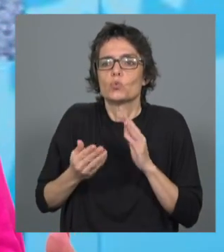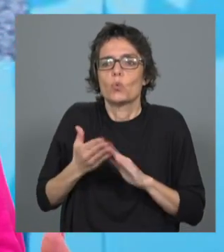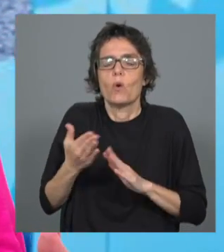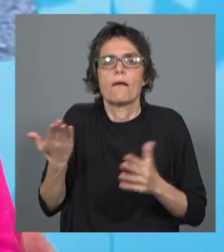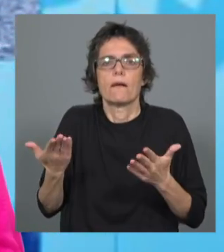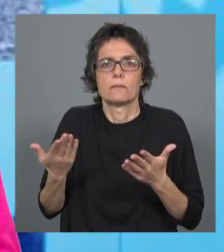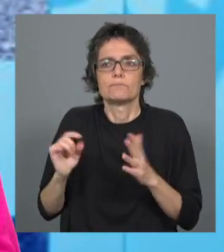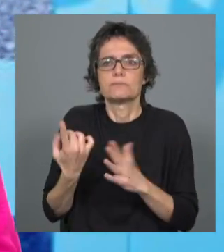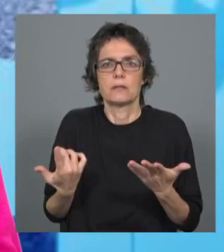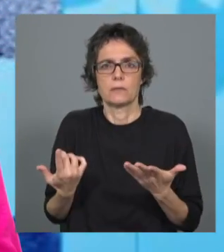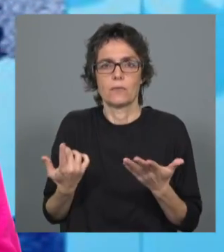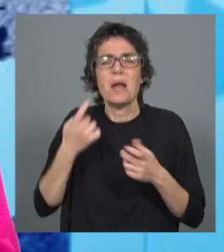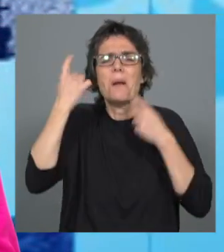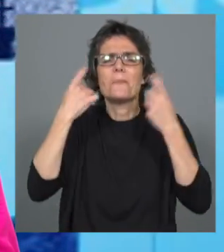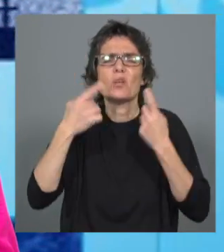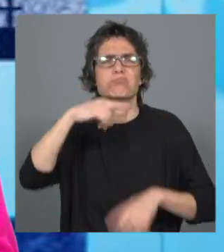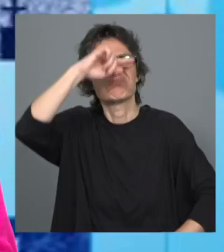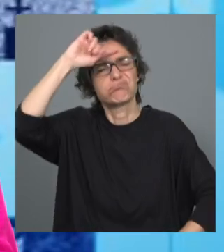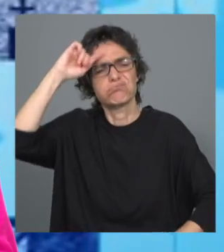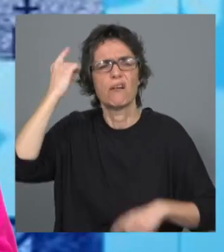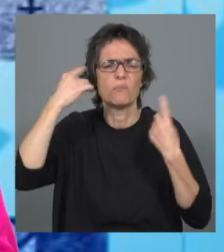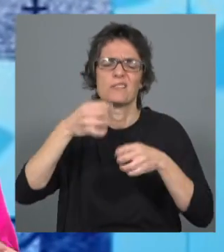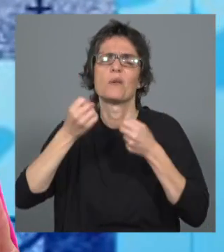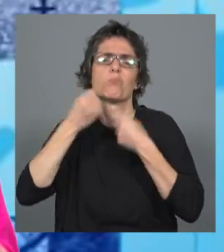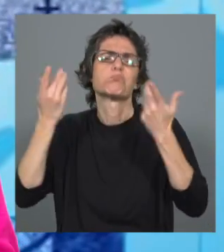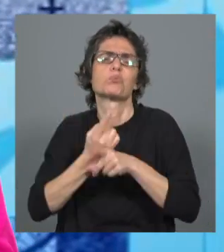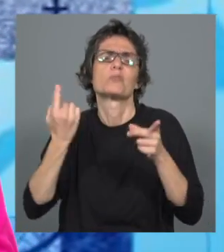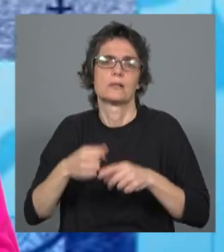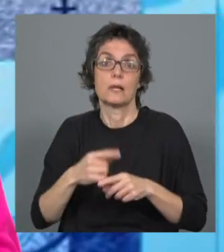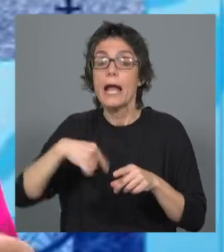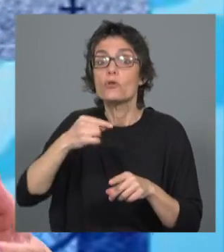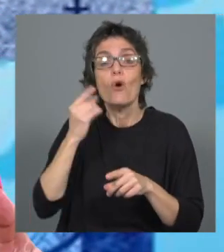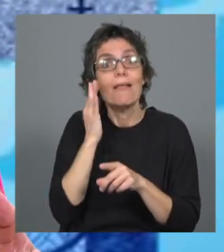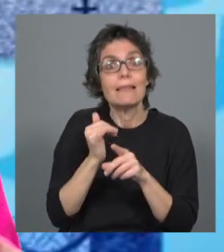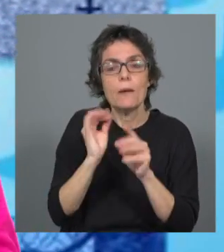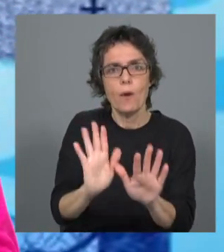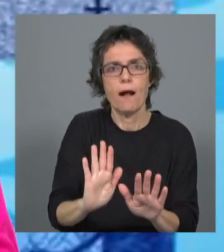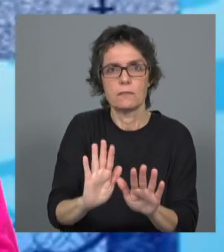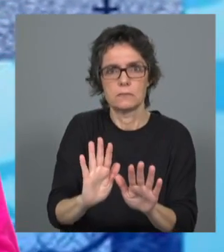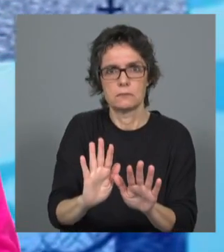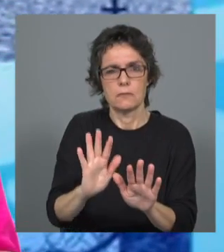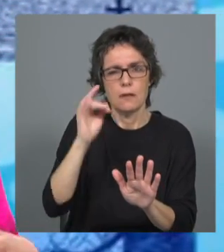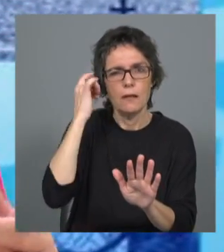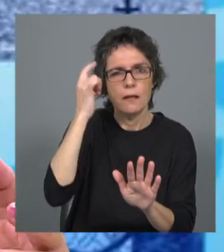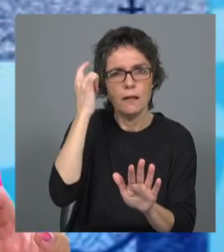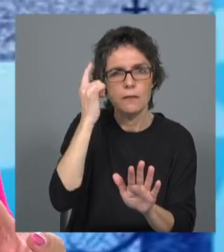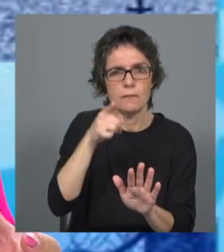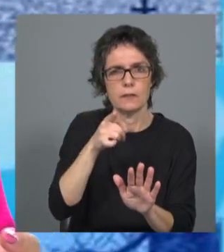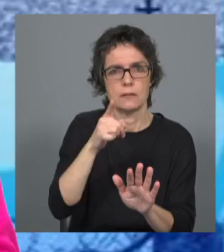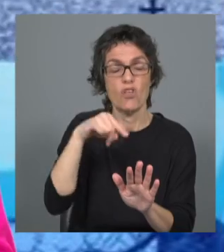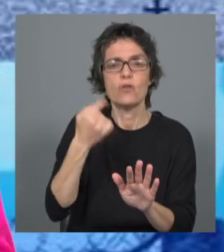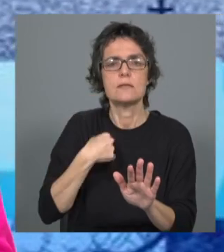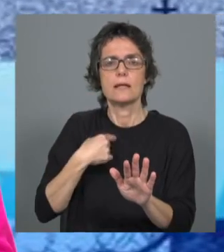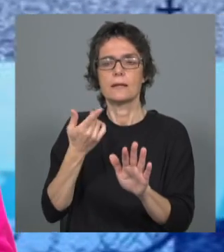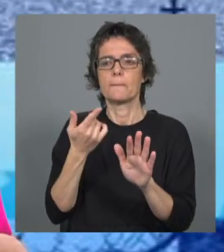trabalho. Não é? Então aquilo que nós tentamos fazer é dar-lhes algumas ferramentas e fazê-los pensar. Nós não queremos formatar pessoas,